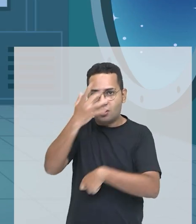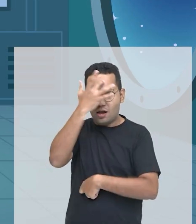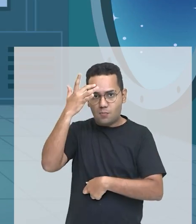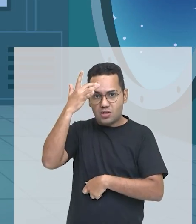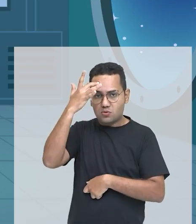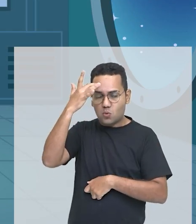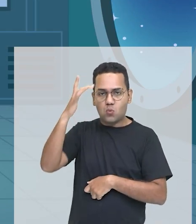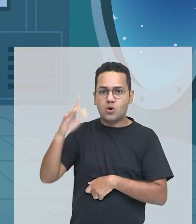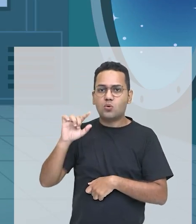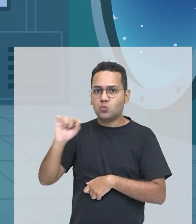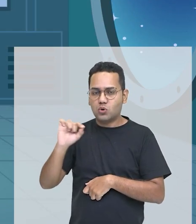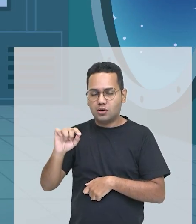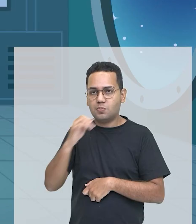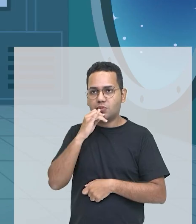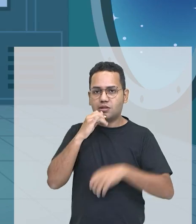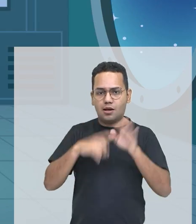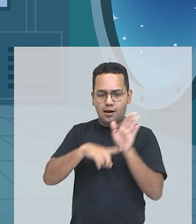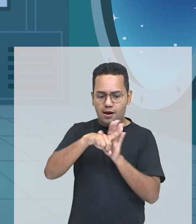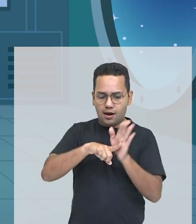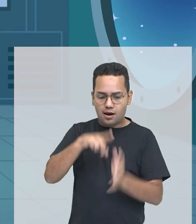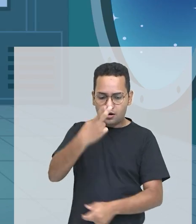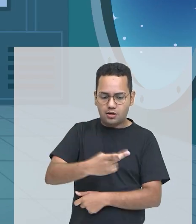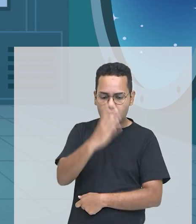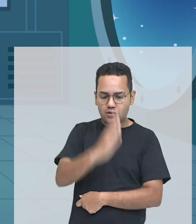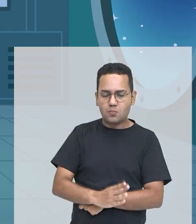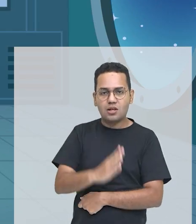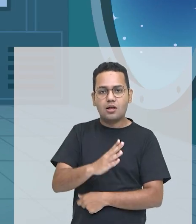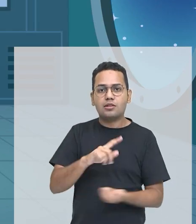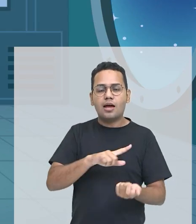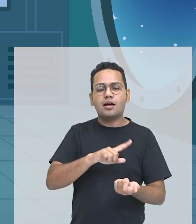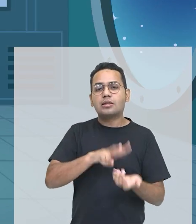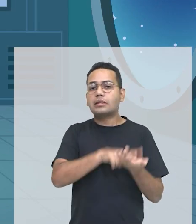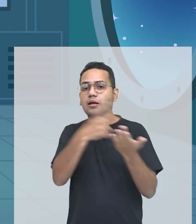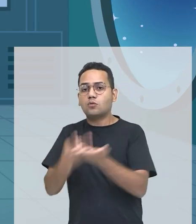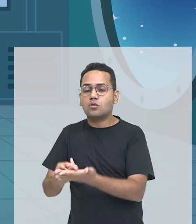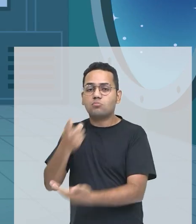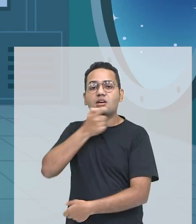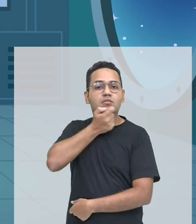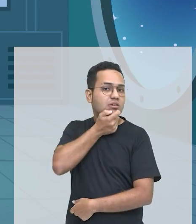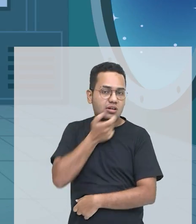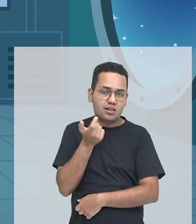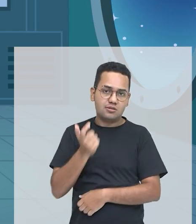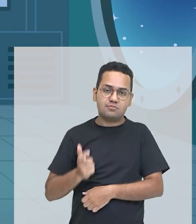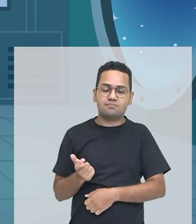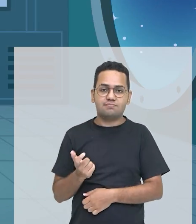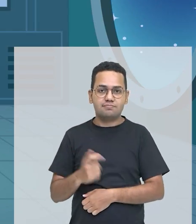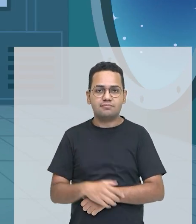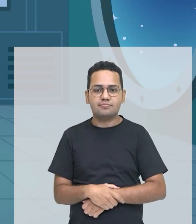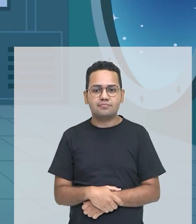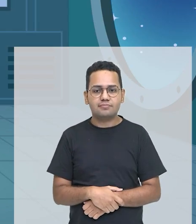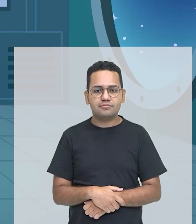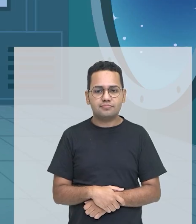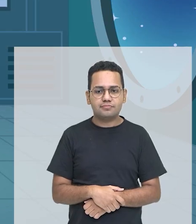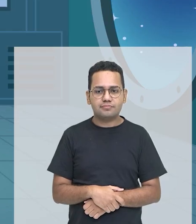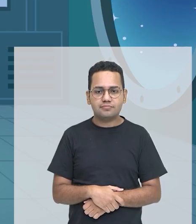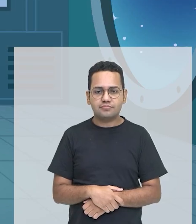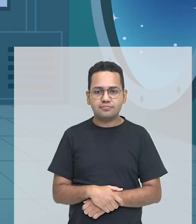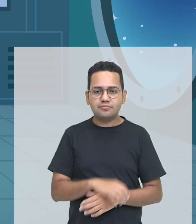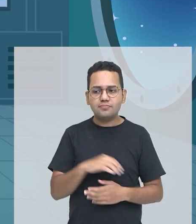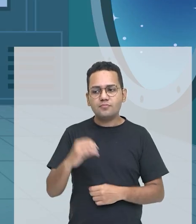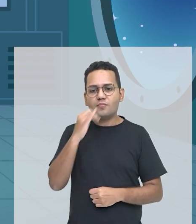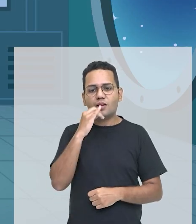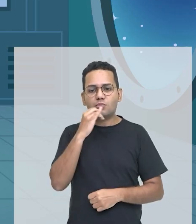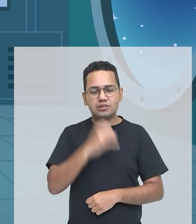aqui do Brasil, ela vai encontrar essa pesquisa através da língua inglesa, tá? Mesma coisa nós, né? Alguém fez uma descoberta